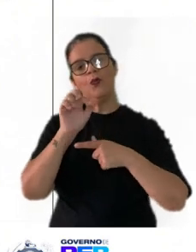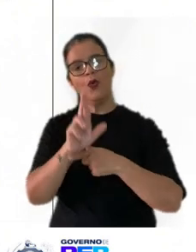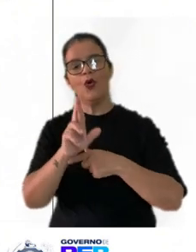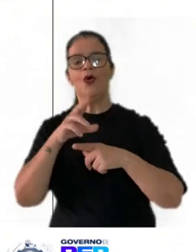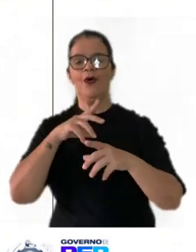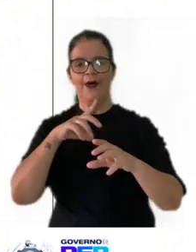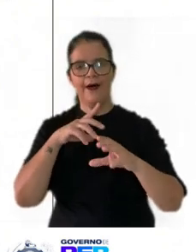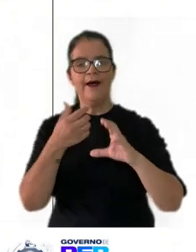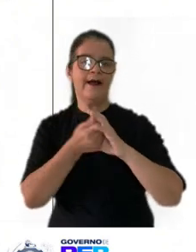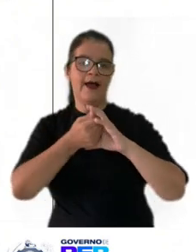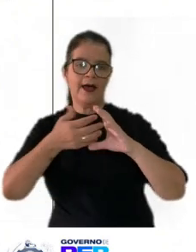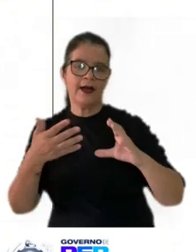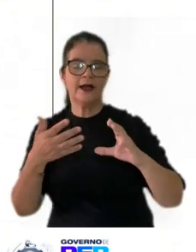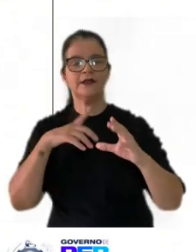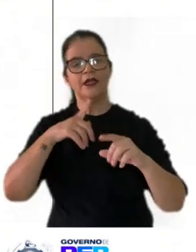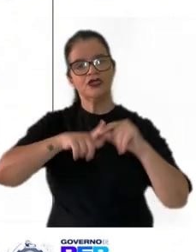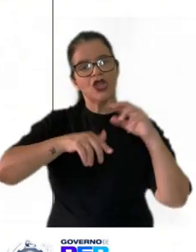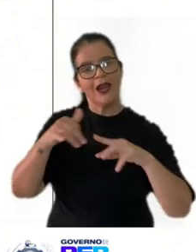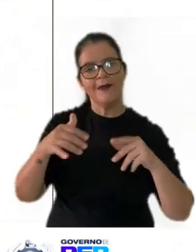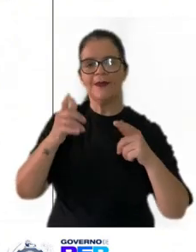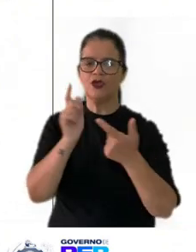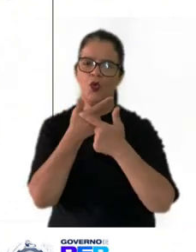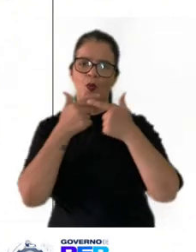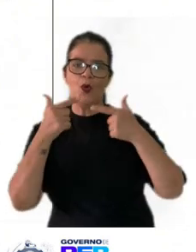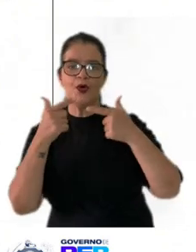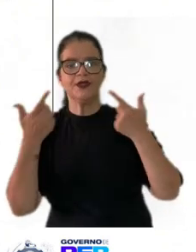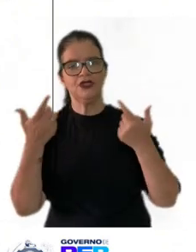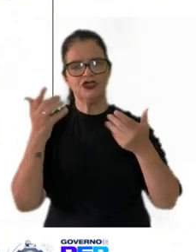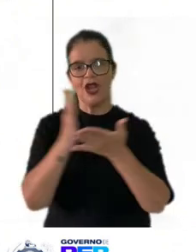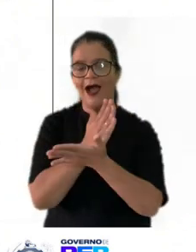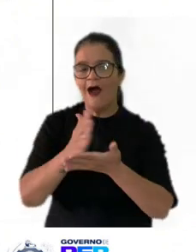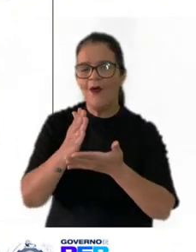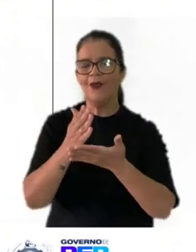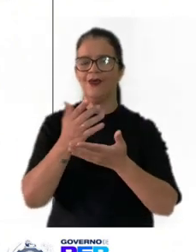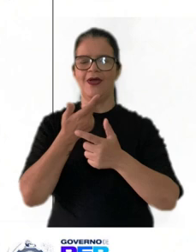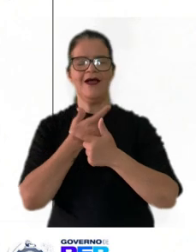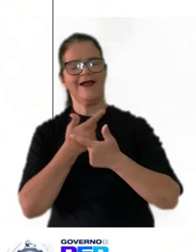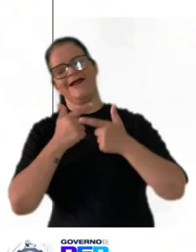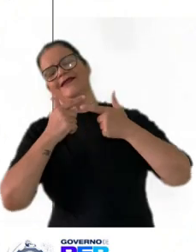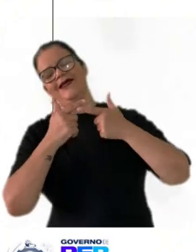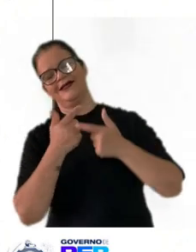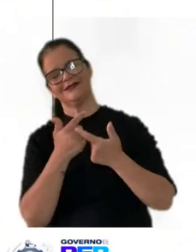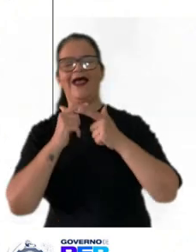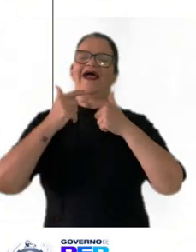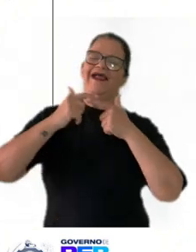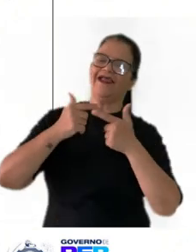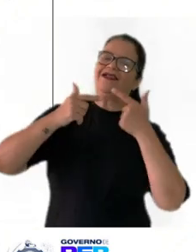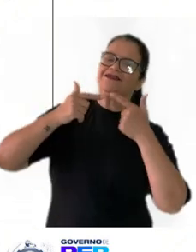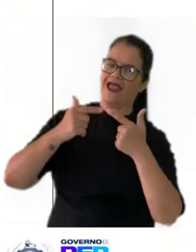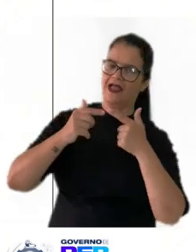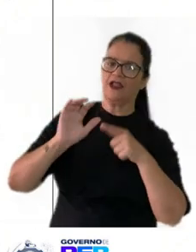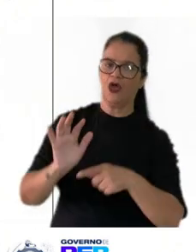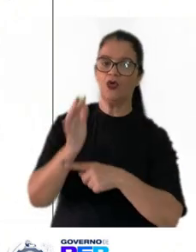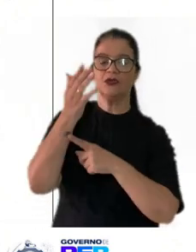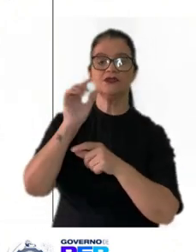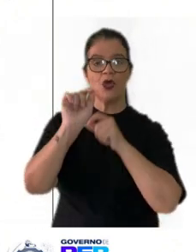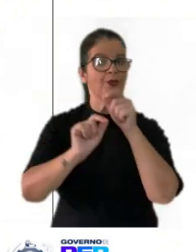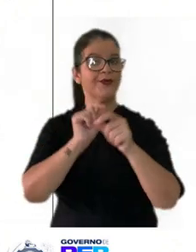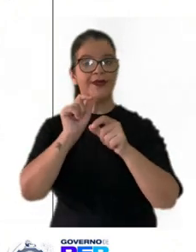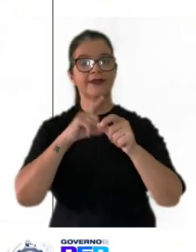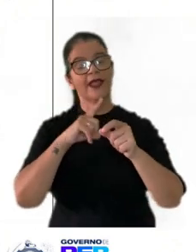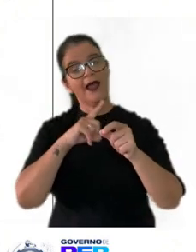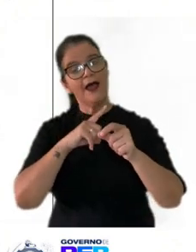um elemento humorístico de trazer algo que cause graça risada então o que que tá causando a graça nesse